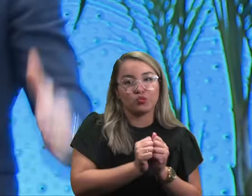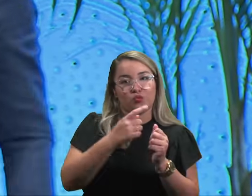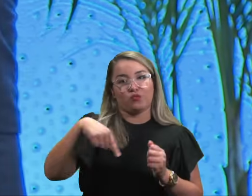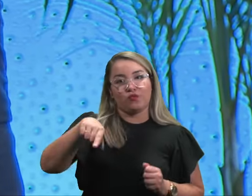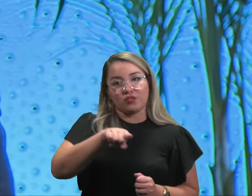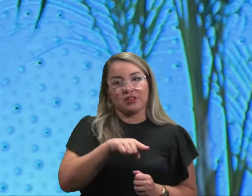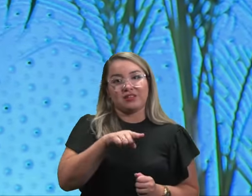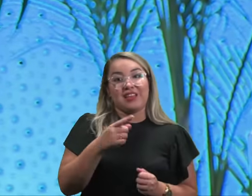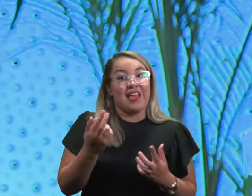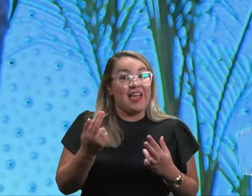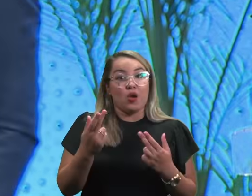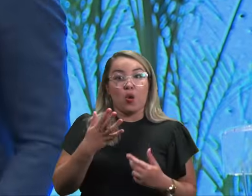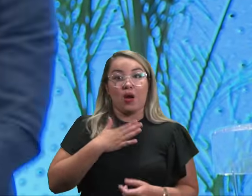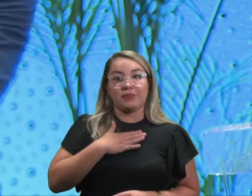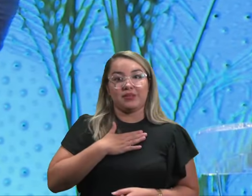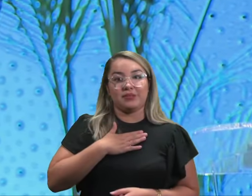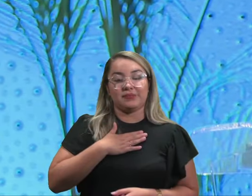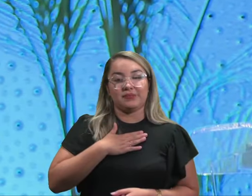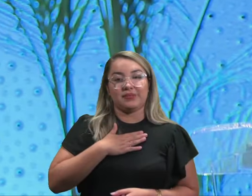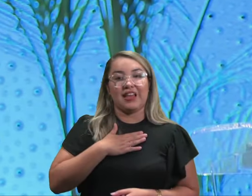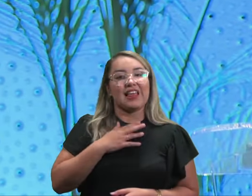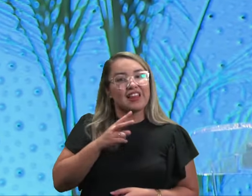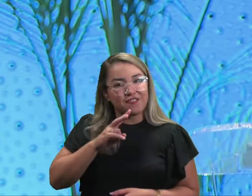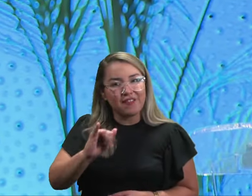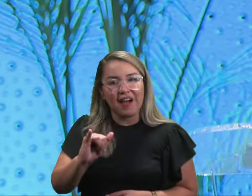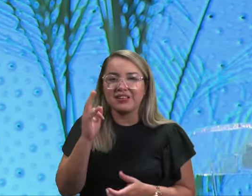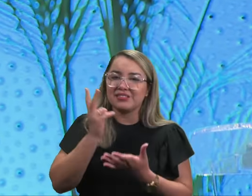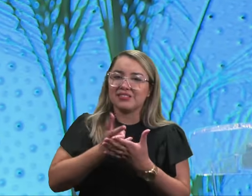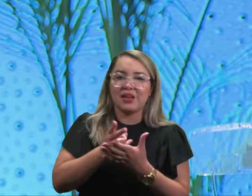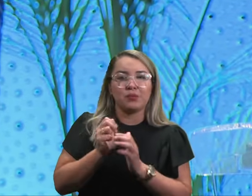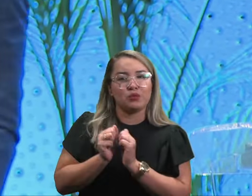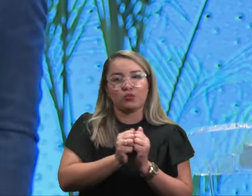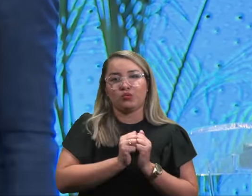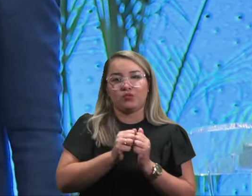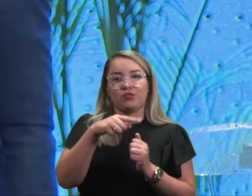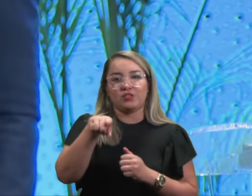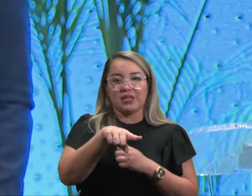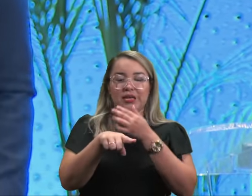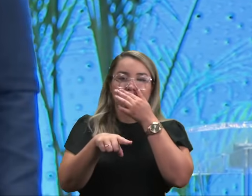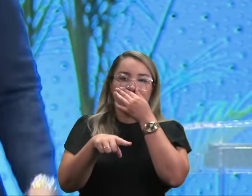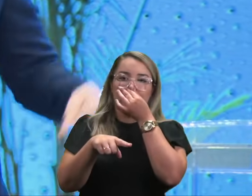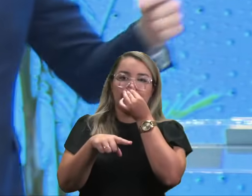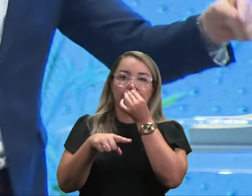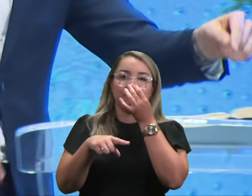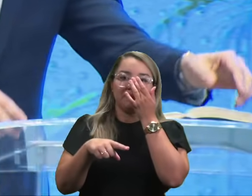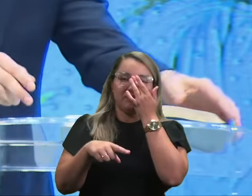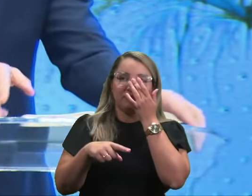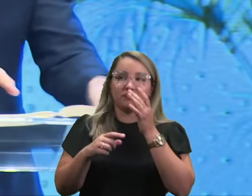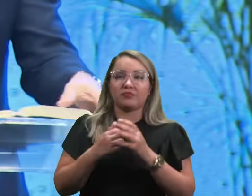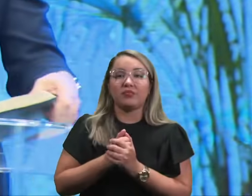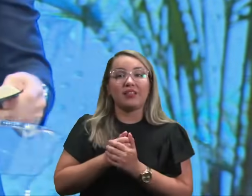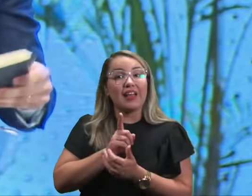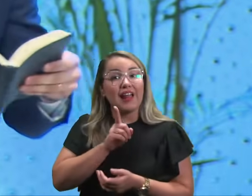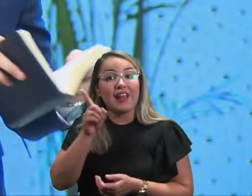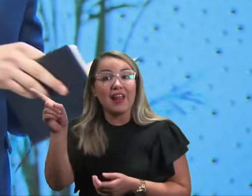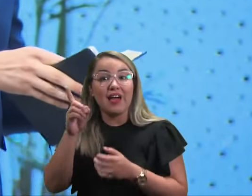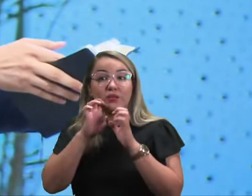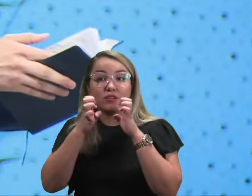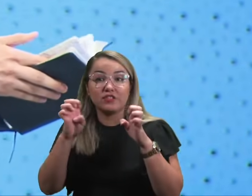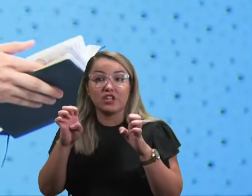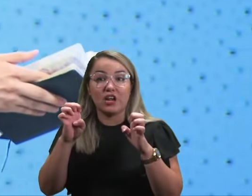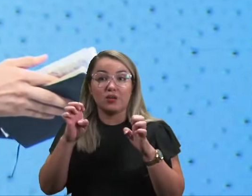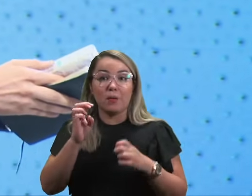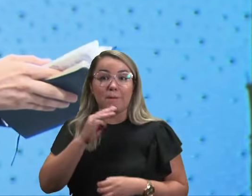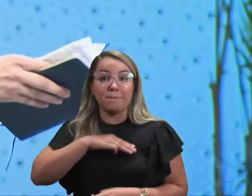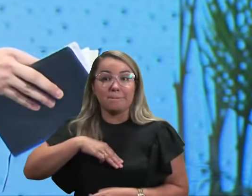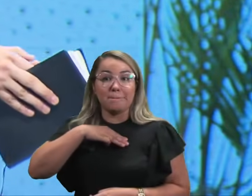mim, e ele vai estar para sempre com vocês. Lá no Evangelho de Mateus, no